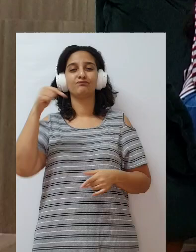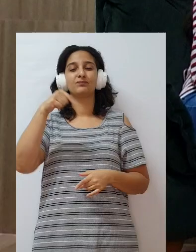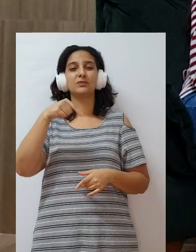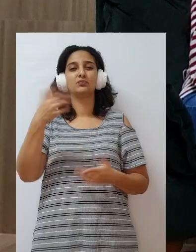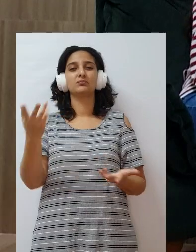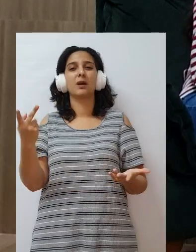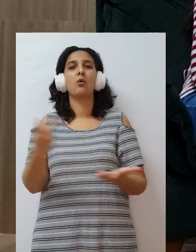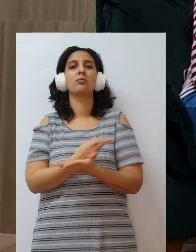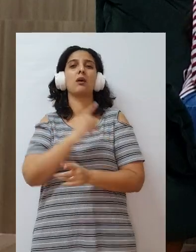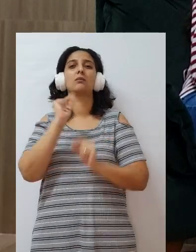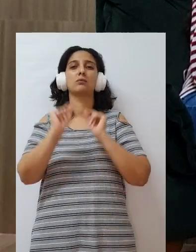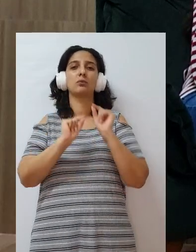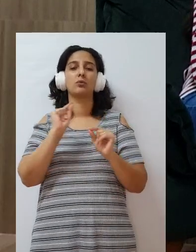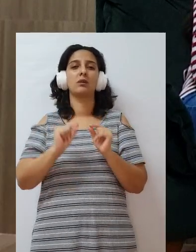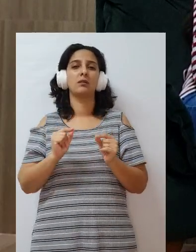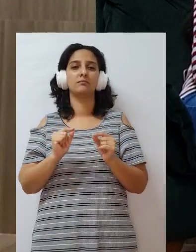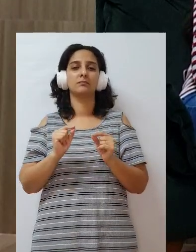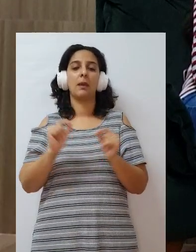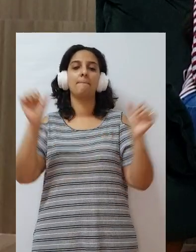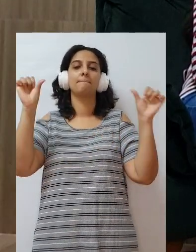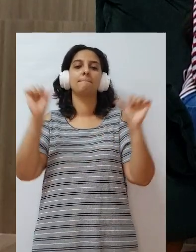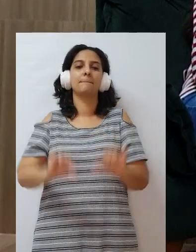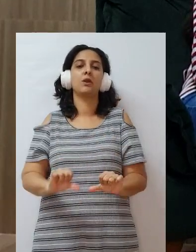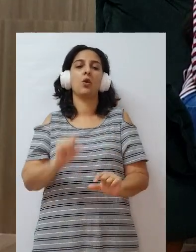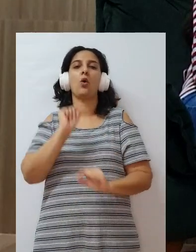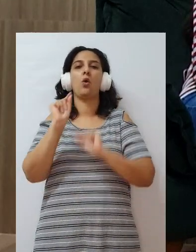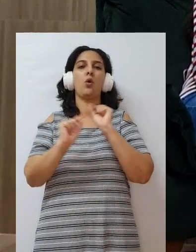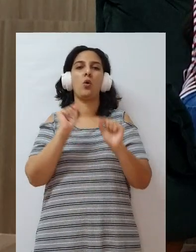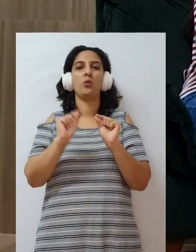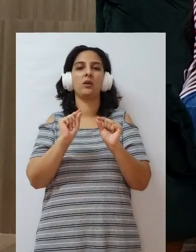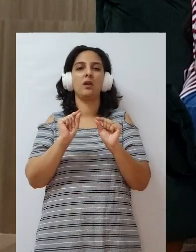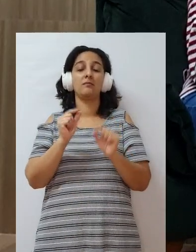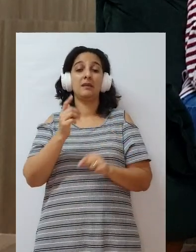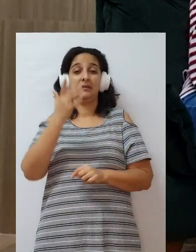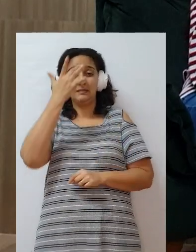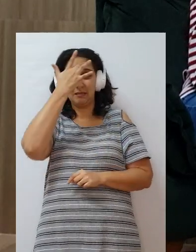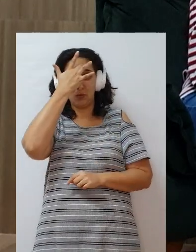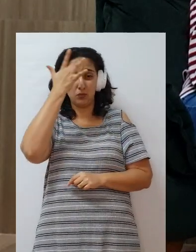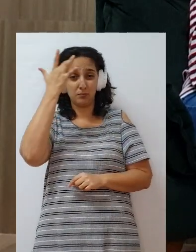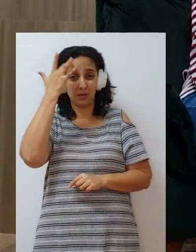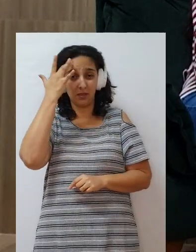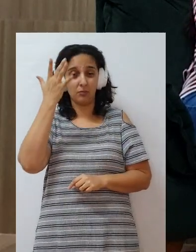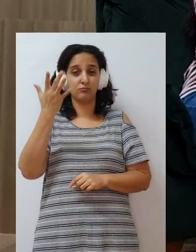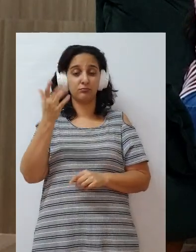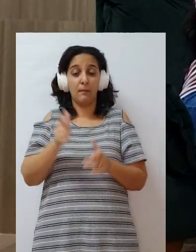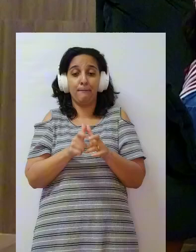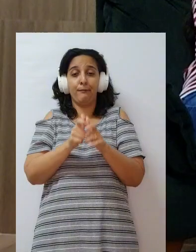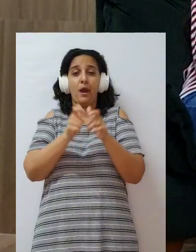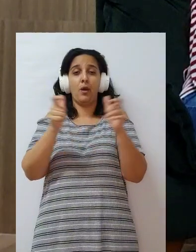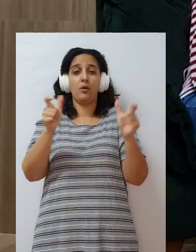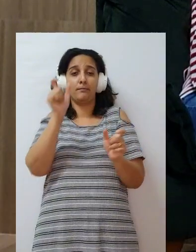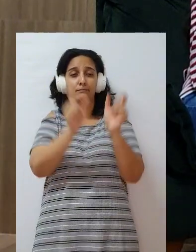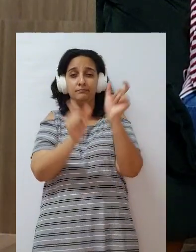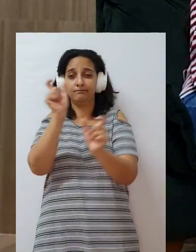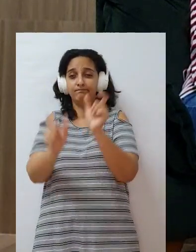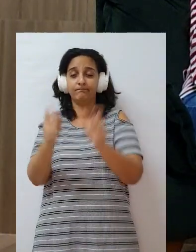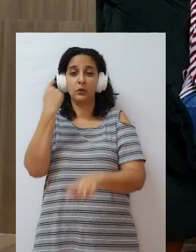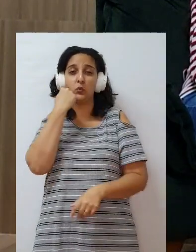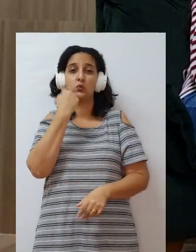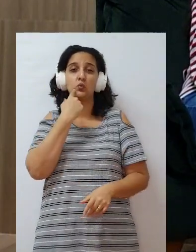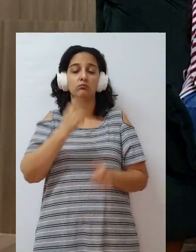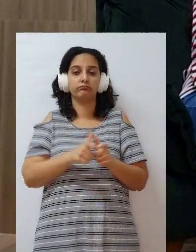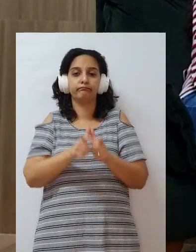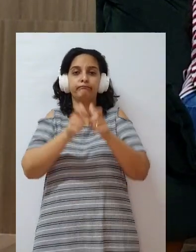diagnósticos errados, isso mesmo. Isso leva à piora de uma saúde mental, aumenta quadros de